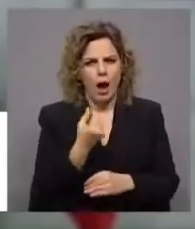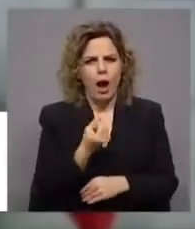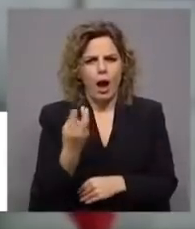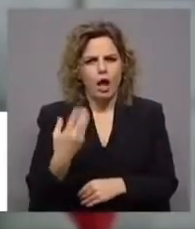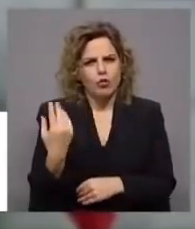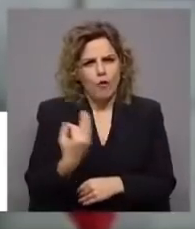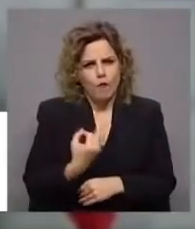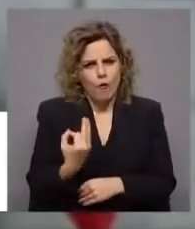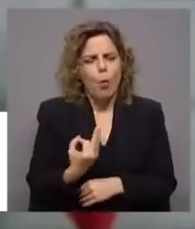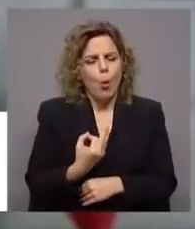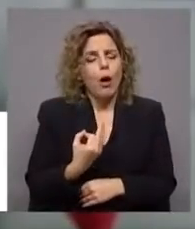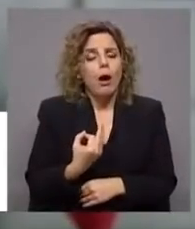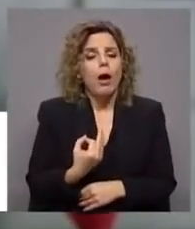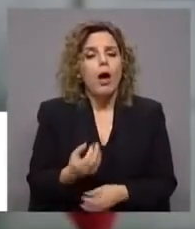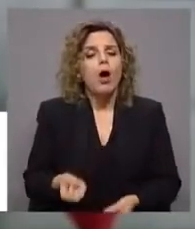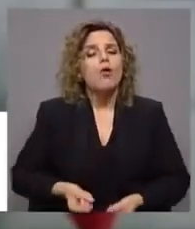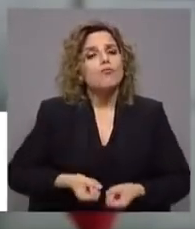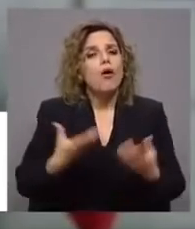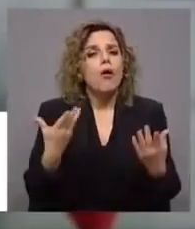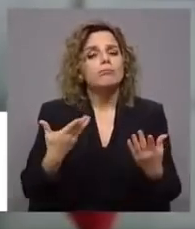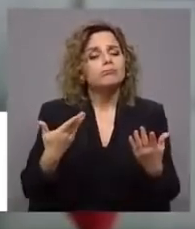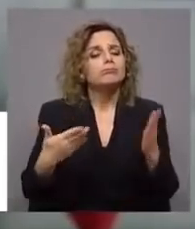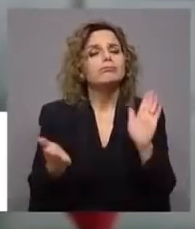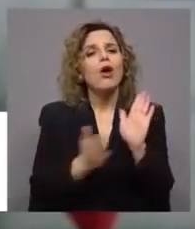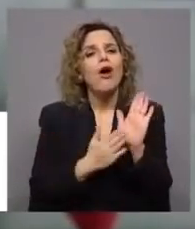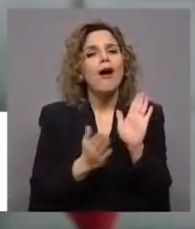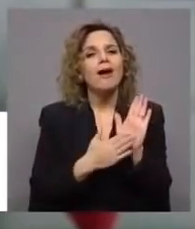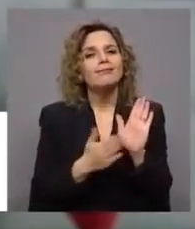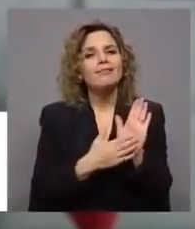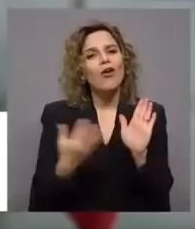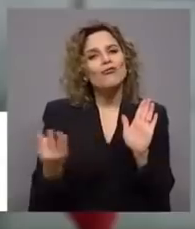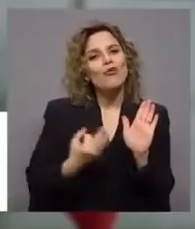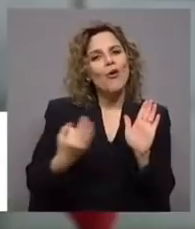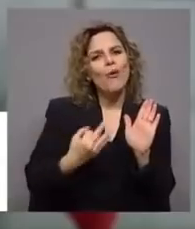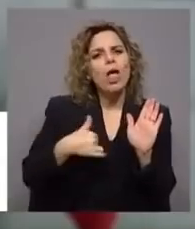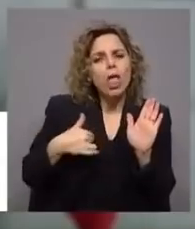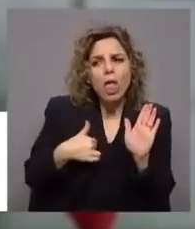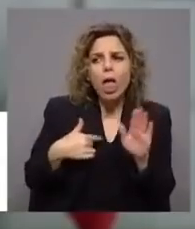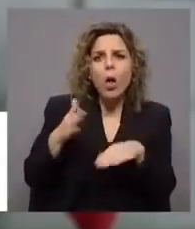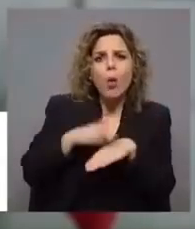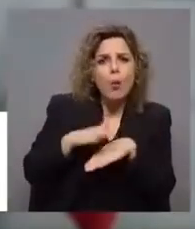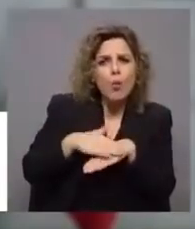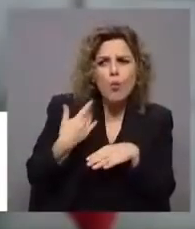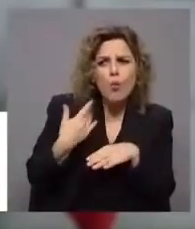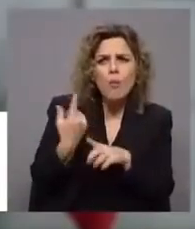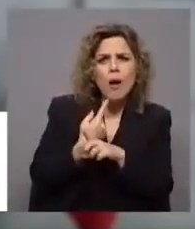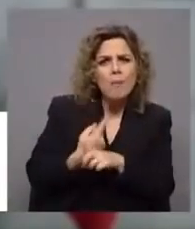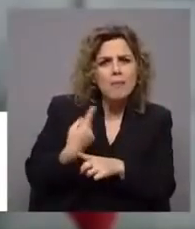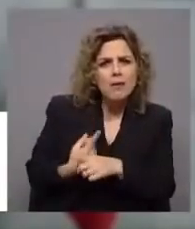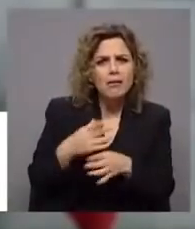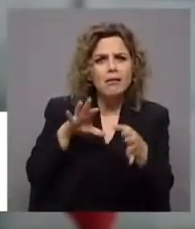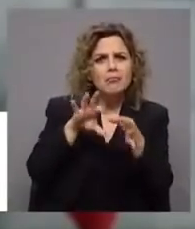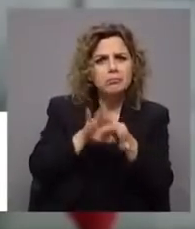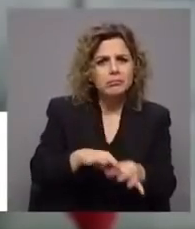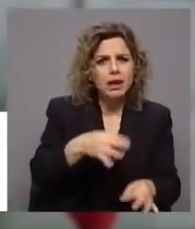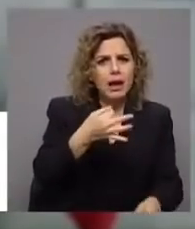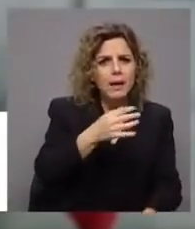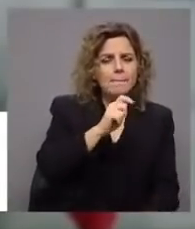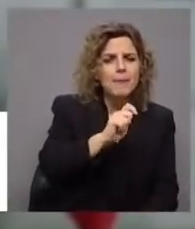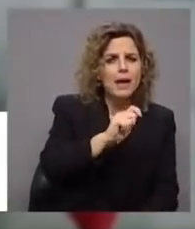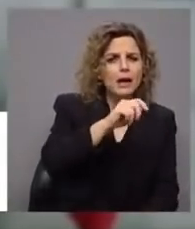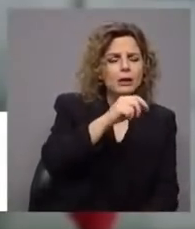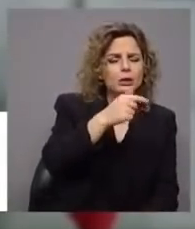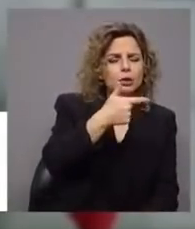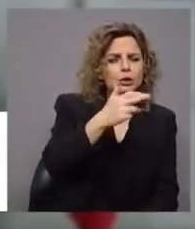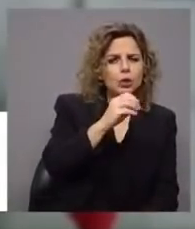nós conseguimos provar que eu não tinha nenhuma culpabilidade em qualquer relação com a Petrobras.